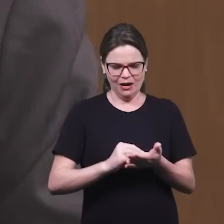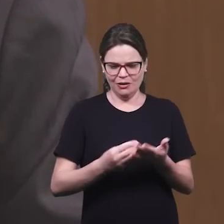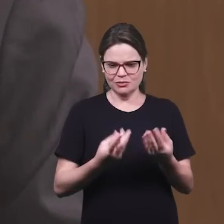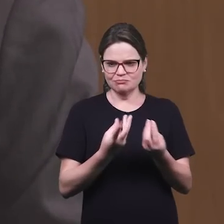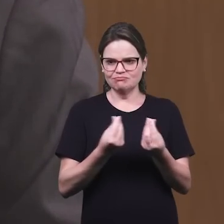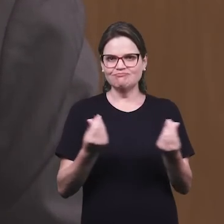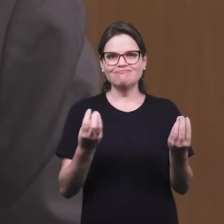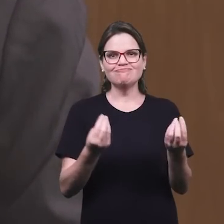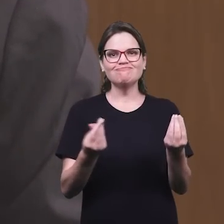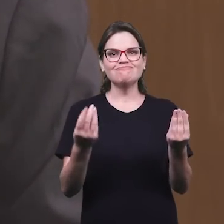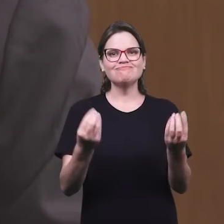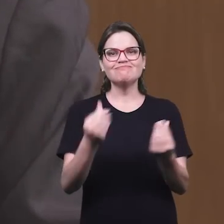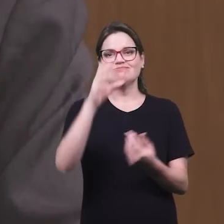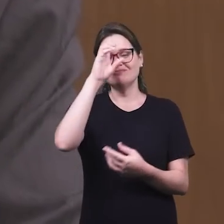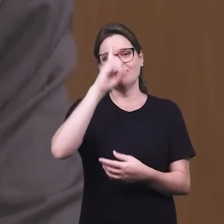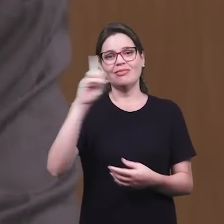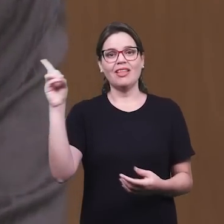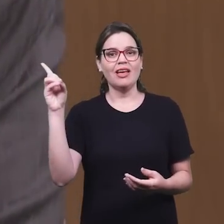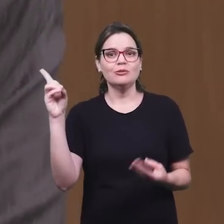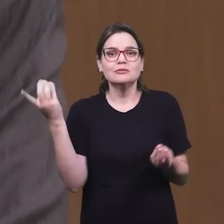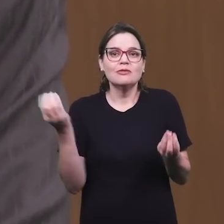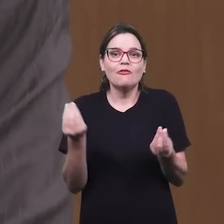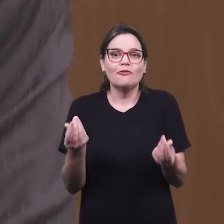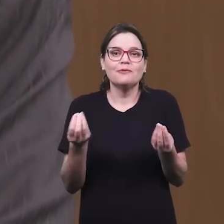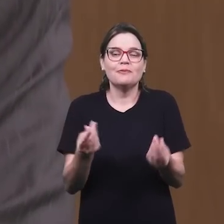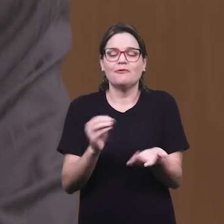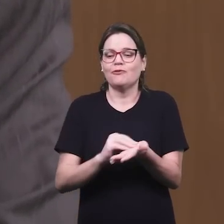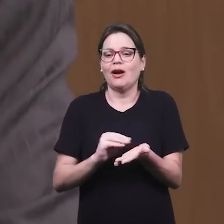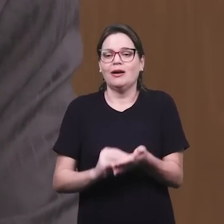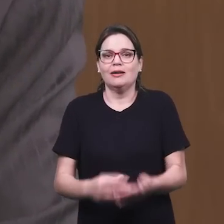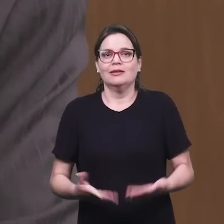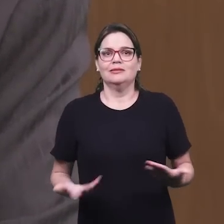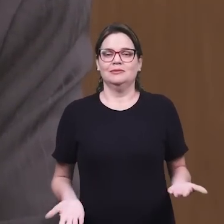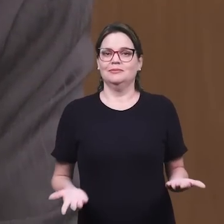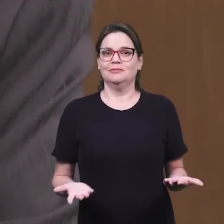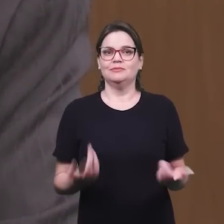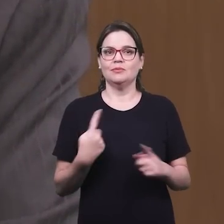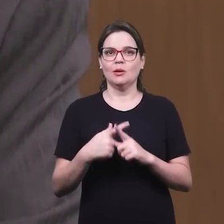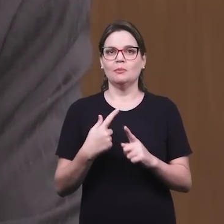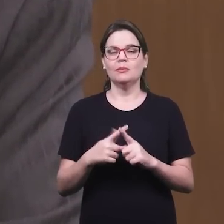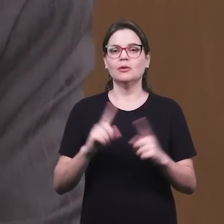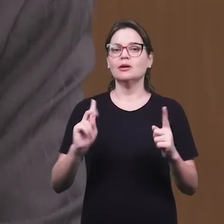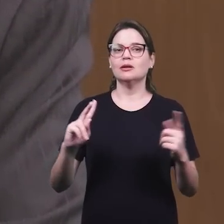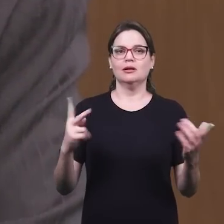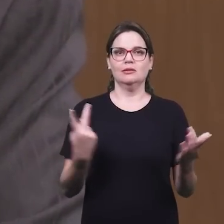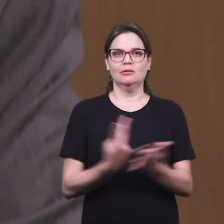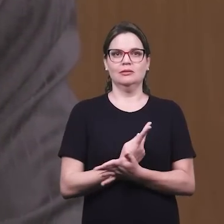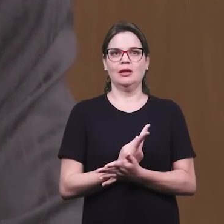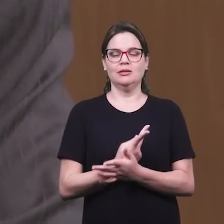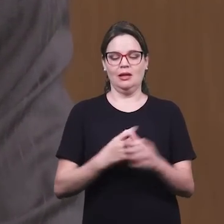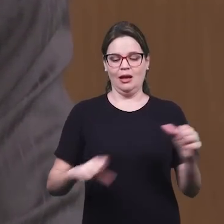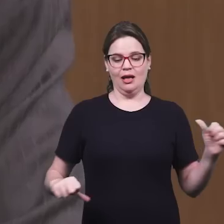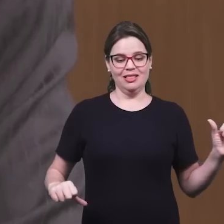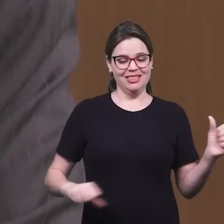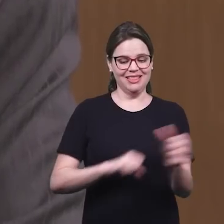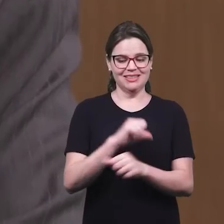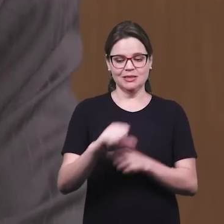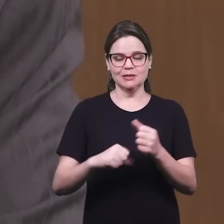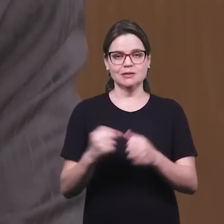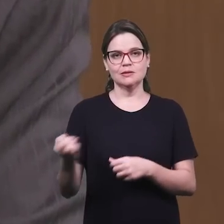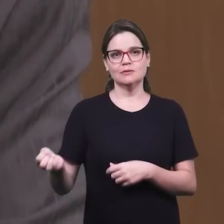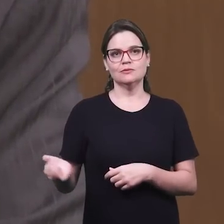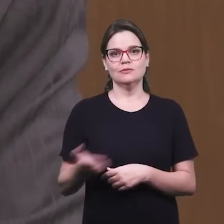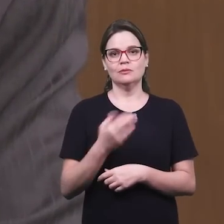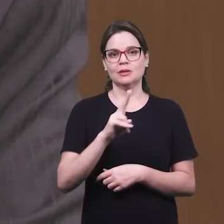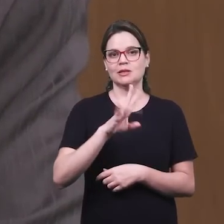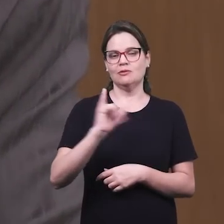é limitado, mas há um momento em que a mudança, a transformação que ocorre